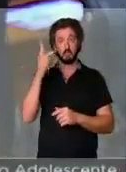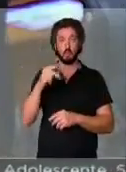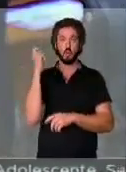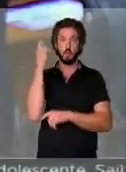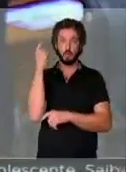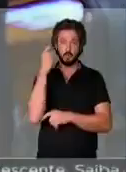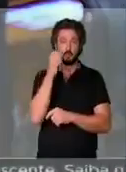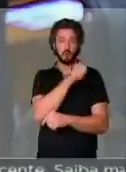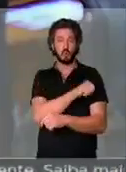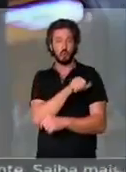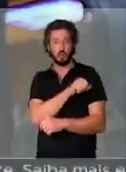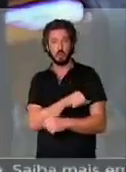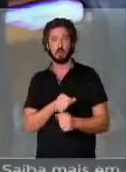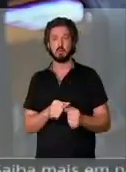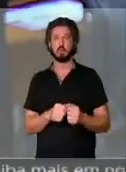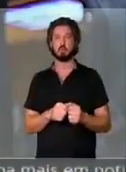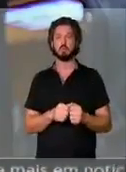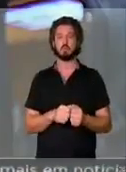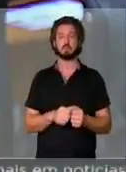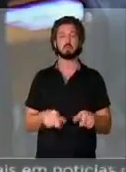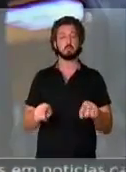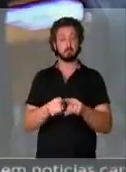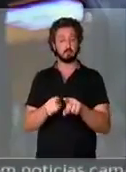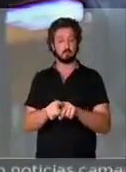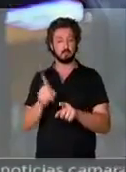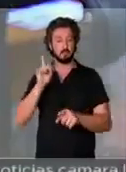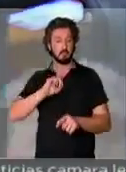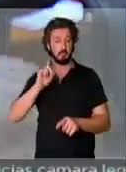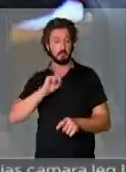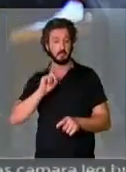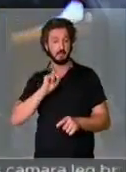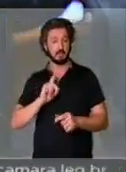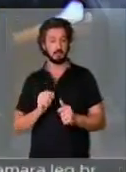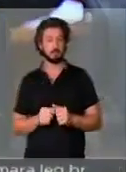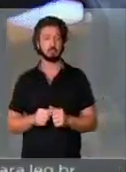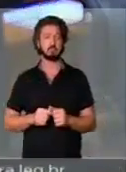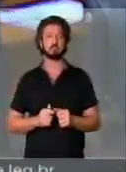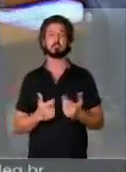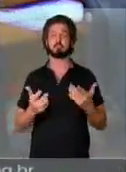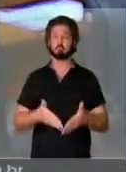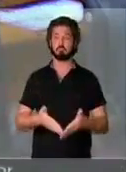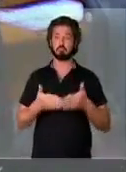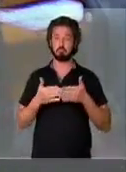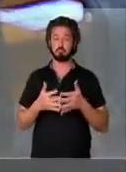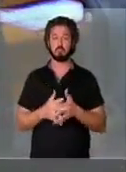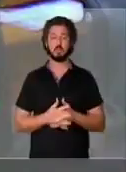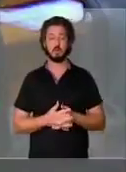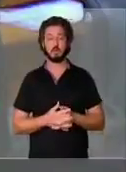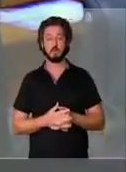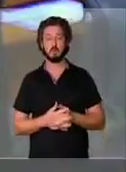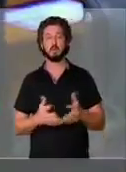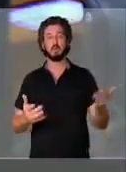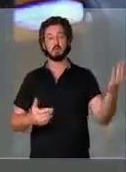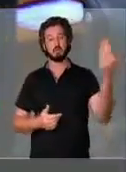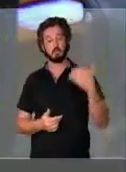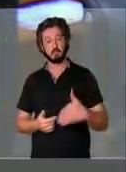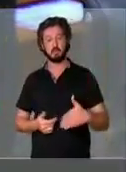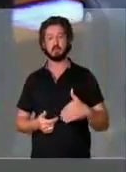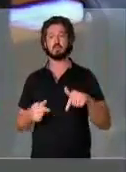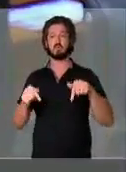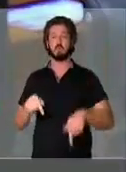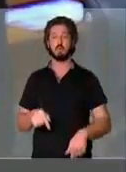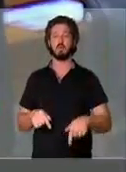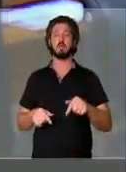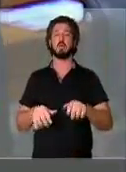Sul, Rio de Janeiro e também Minas Gerais. Então eu solicito, peço que venha votar. Eu